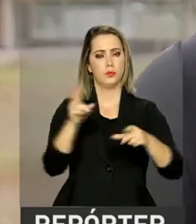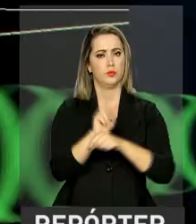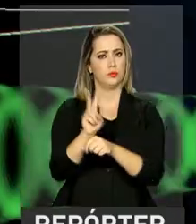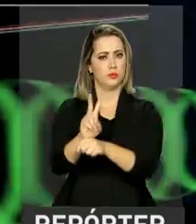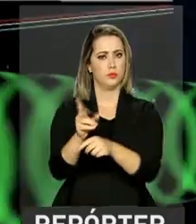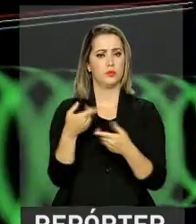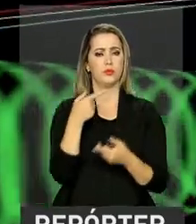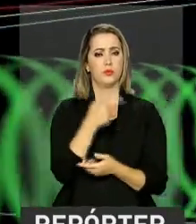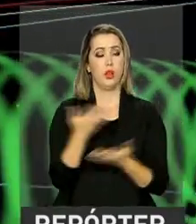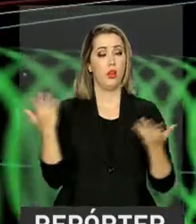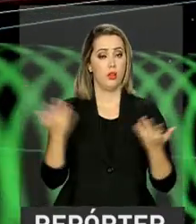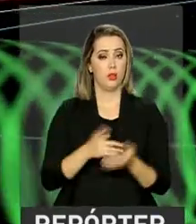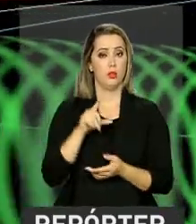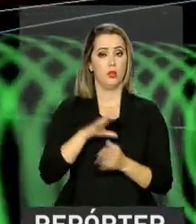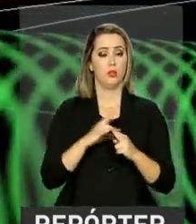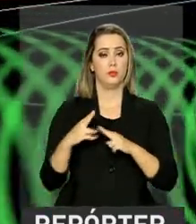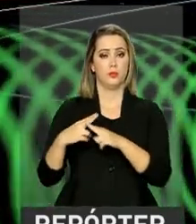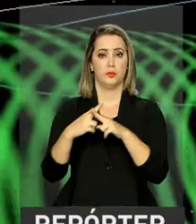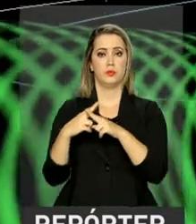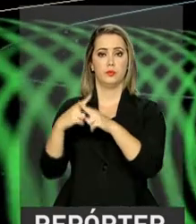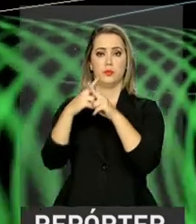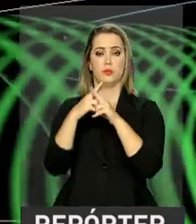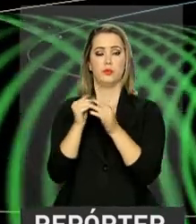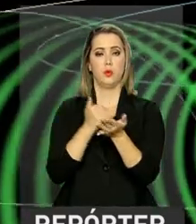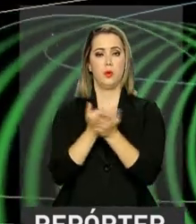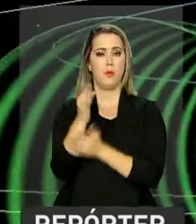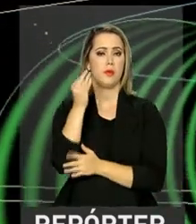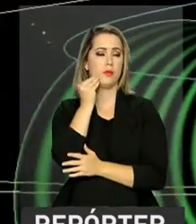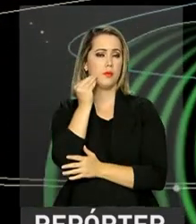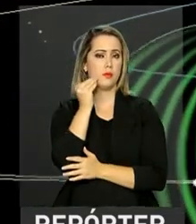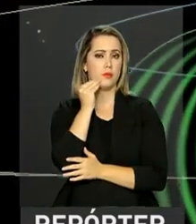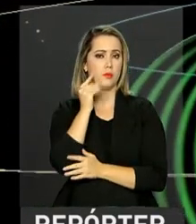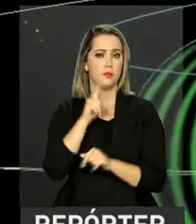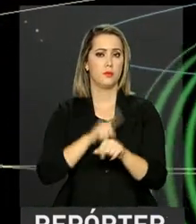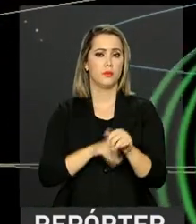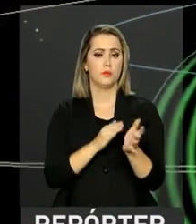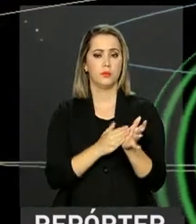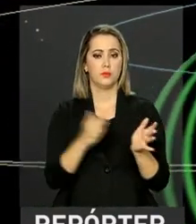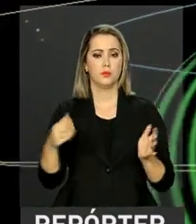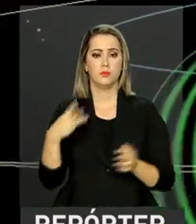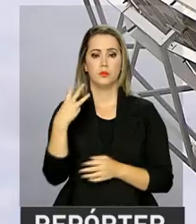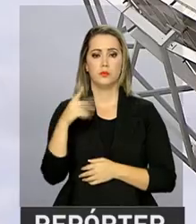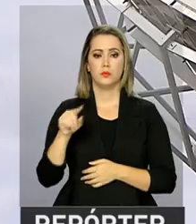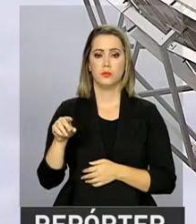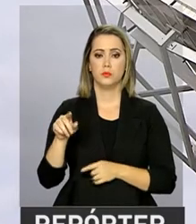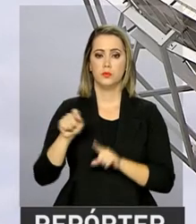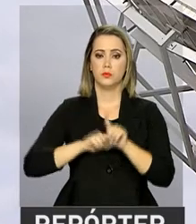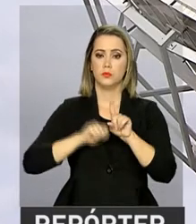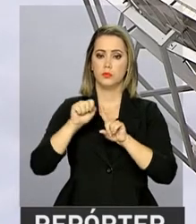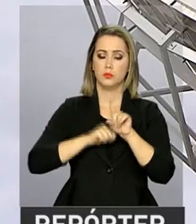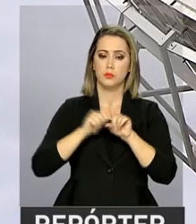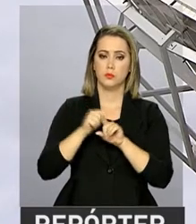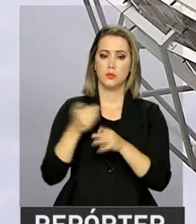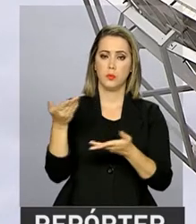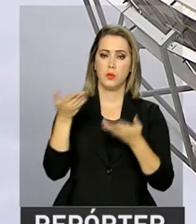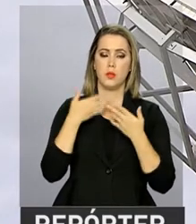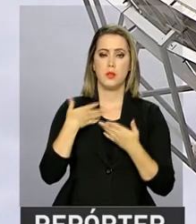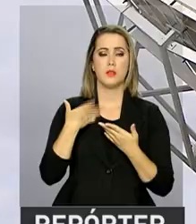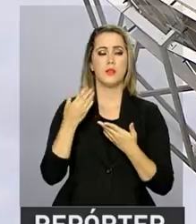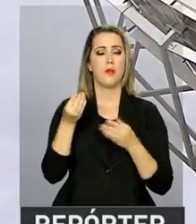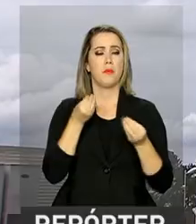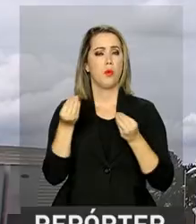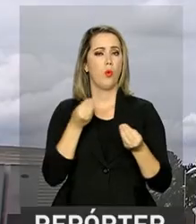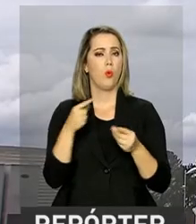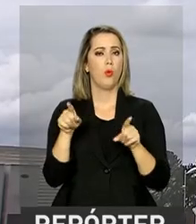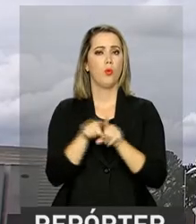agora um satélite entre em fase de testes por um período de três meses onde começa a receber instruções por